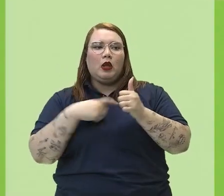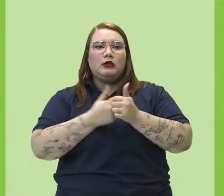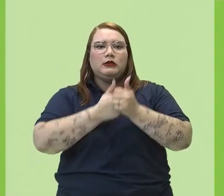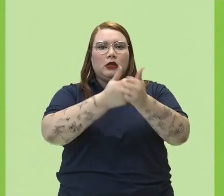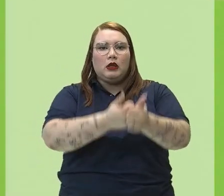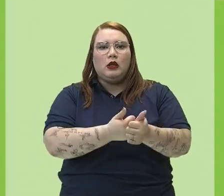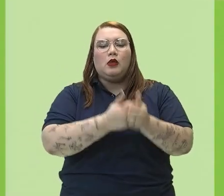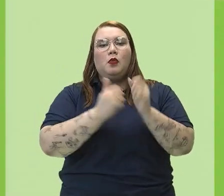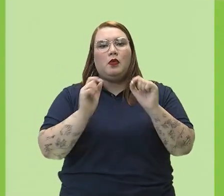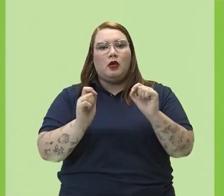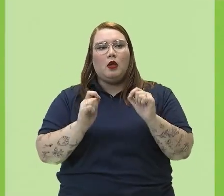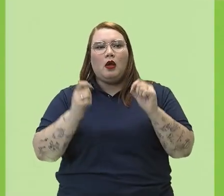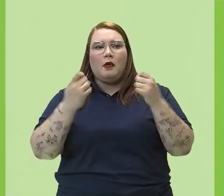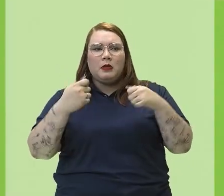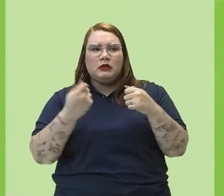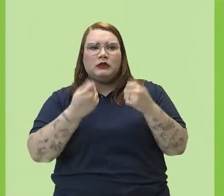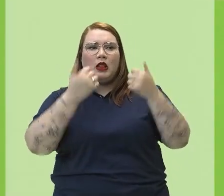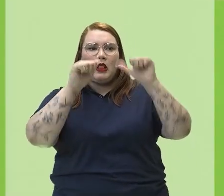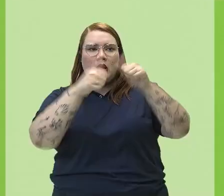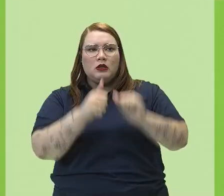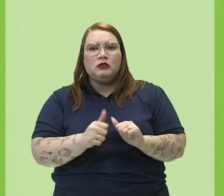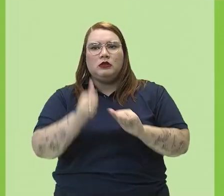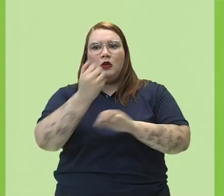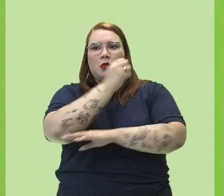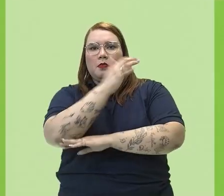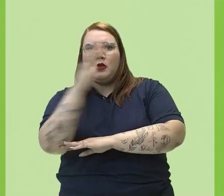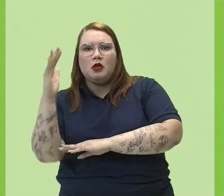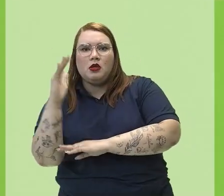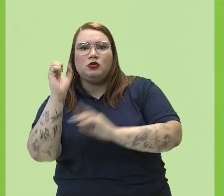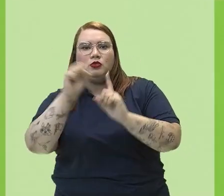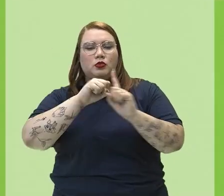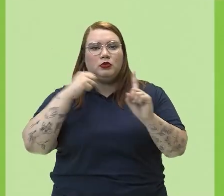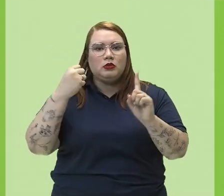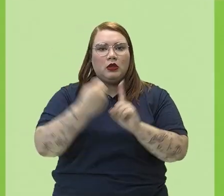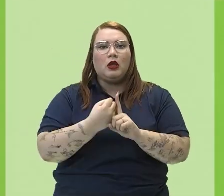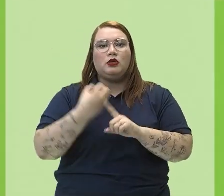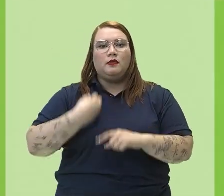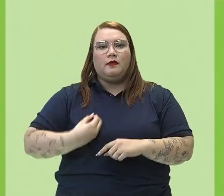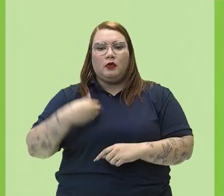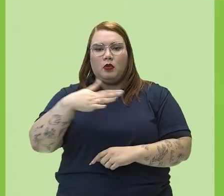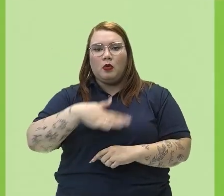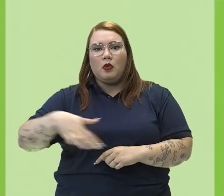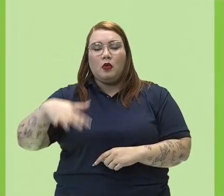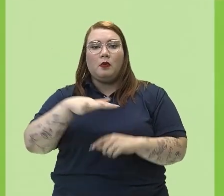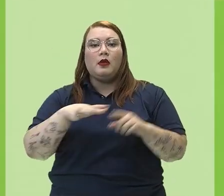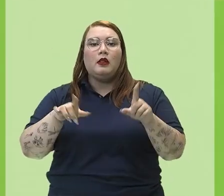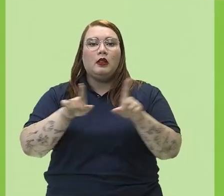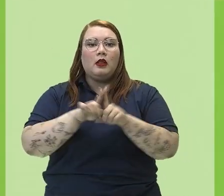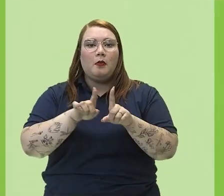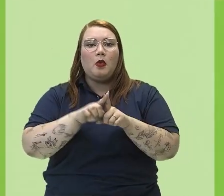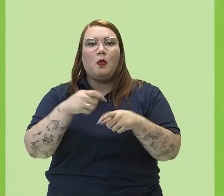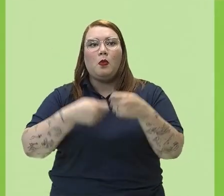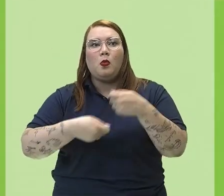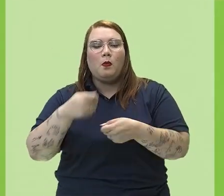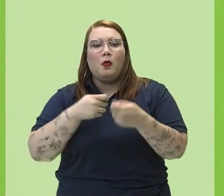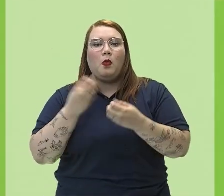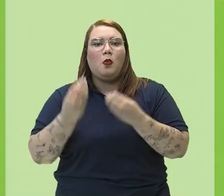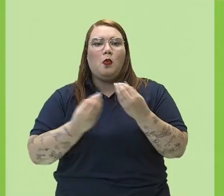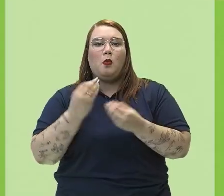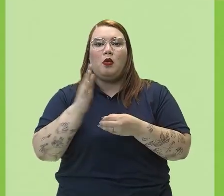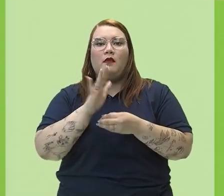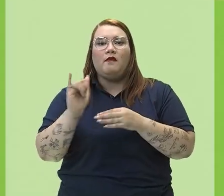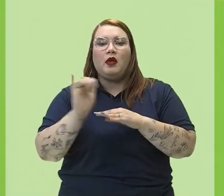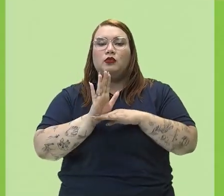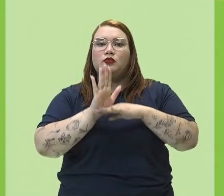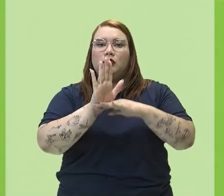verificar o ambiente, né? A sociedade que está ali naquele local. E a economia, né? De que forma ela vai ajudar e